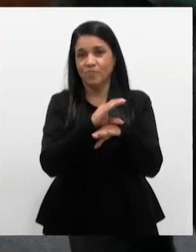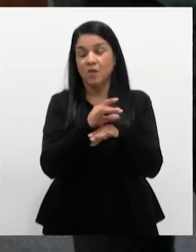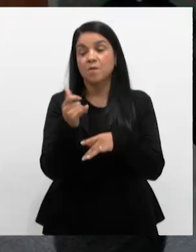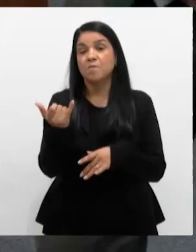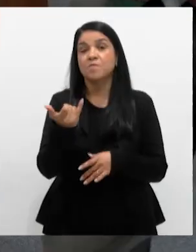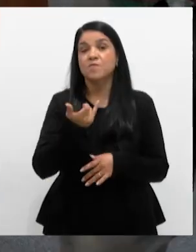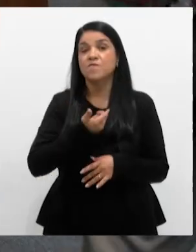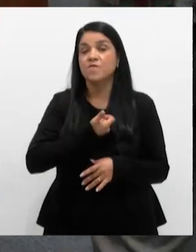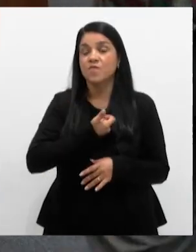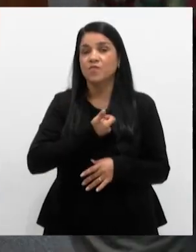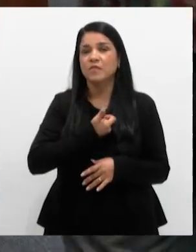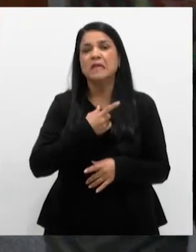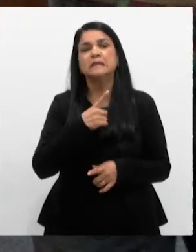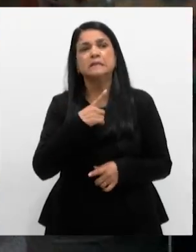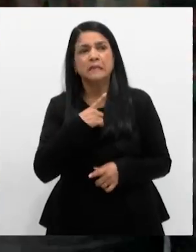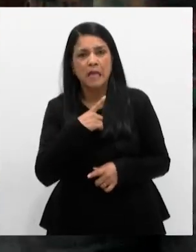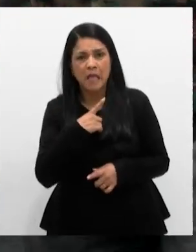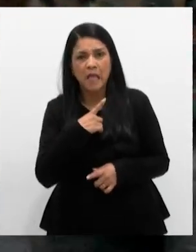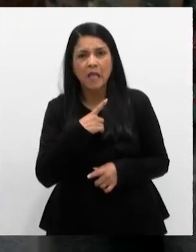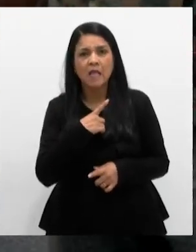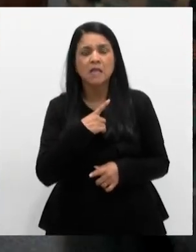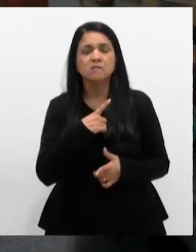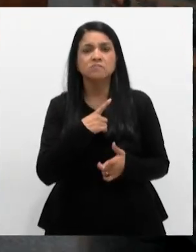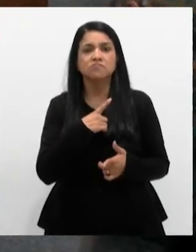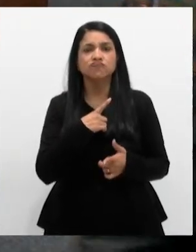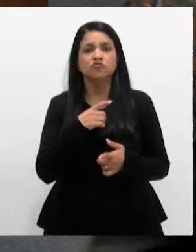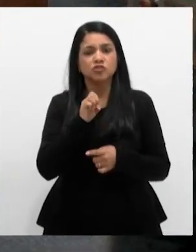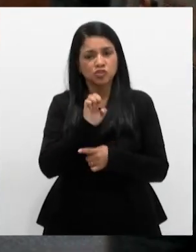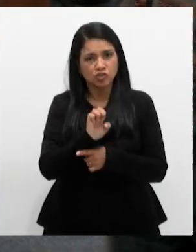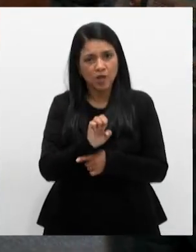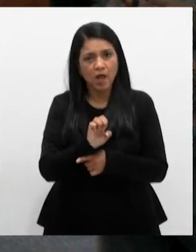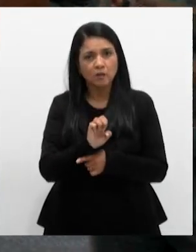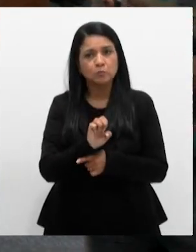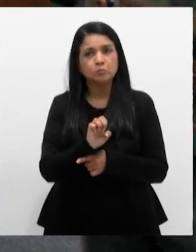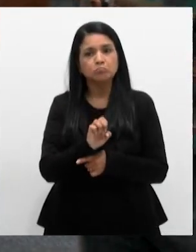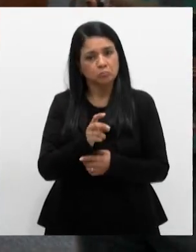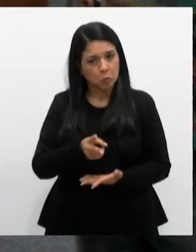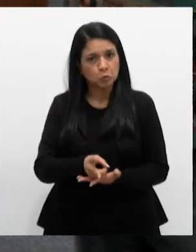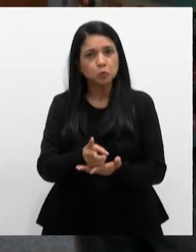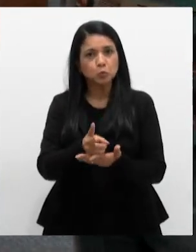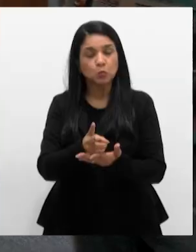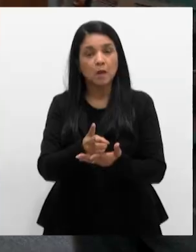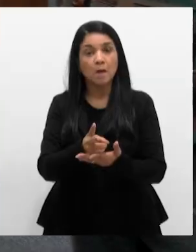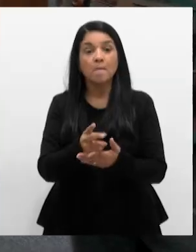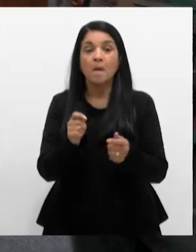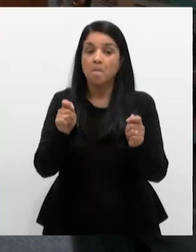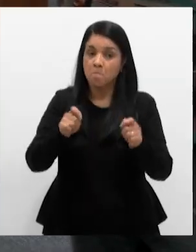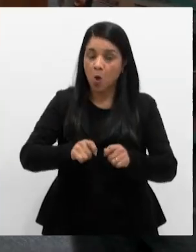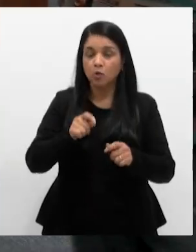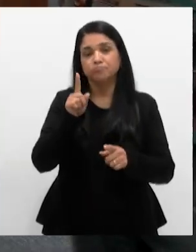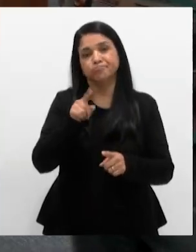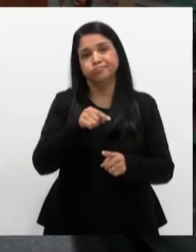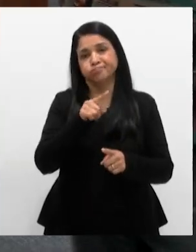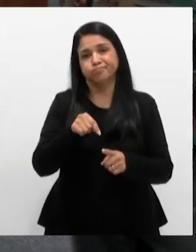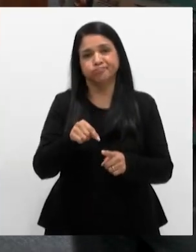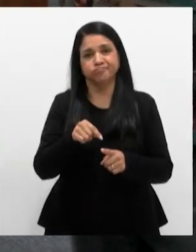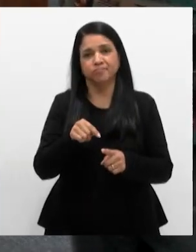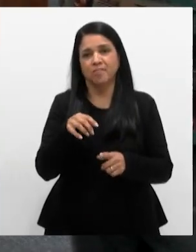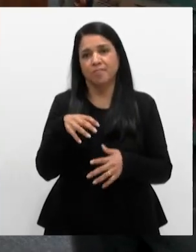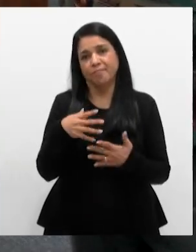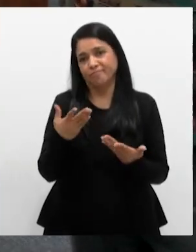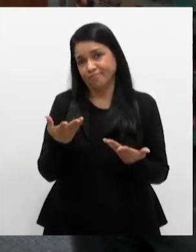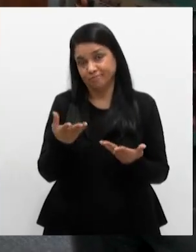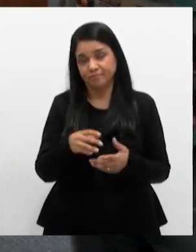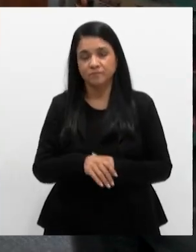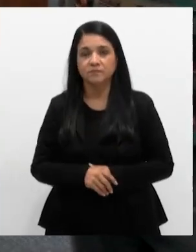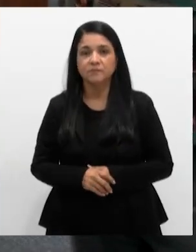o seguinte: tem estado que ele está em pé, mas pode cair da noite para o dia. Além